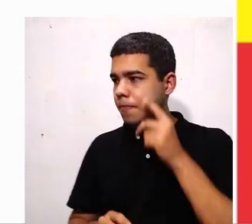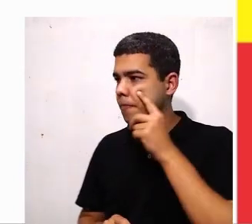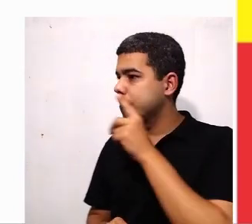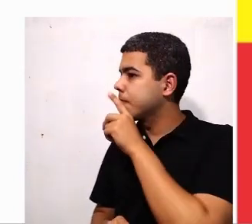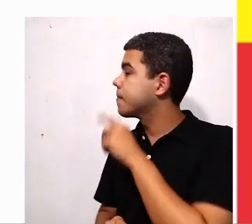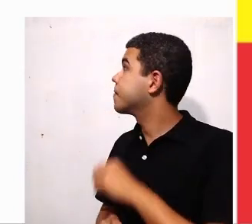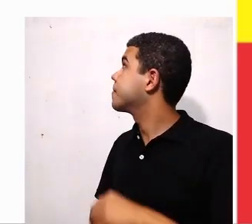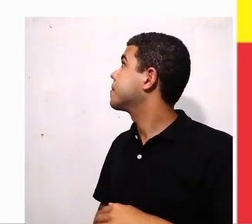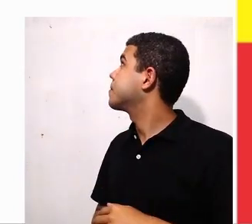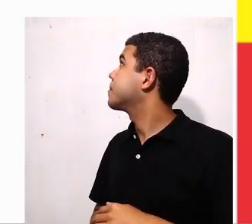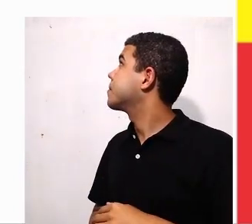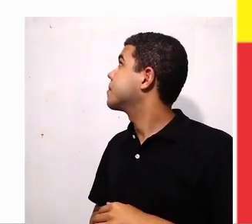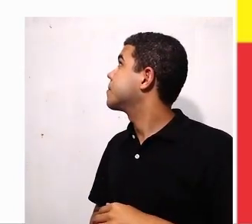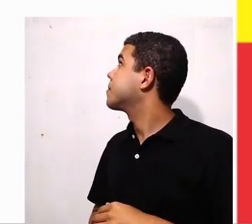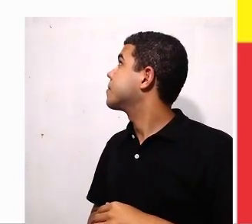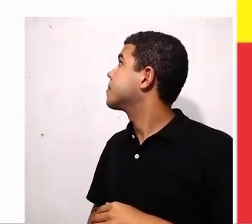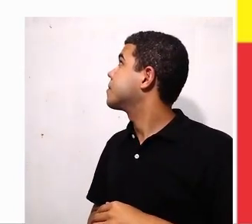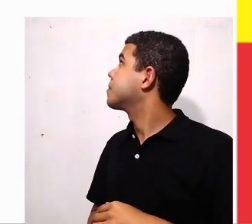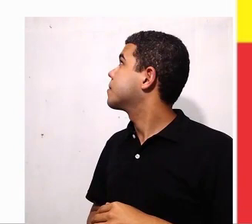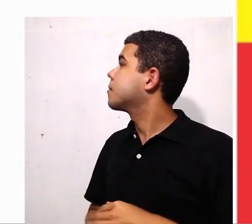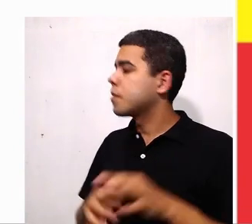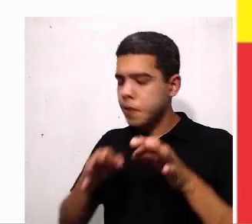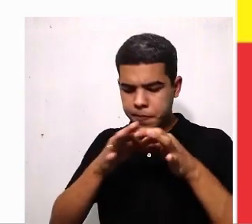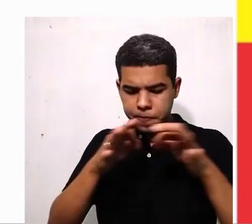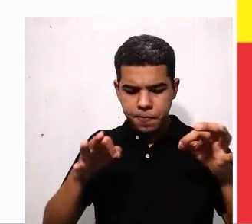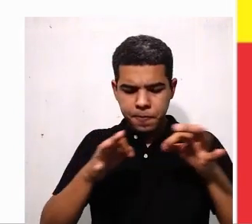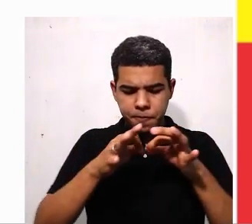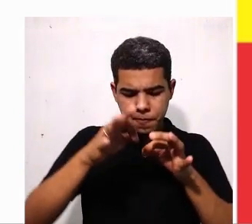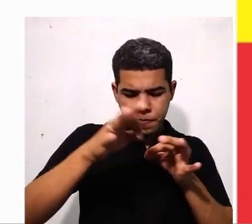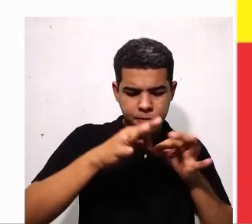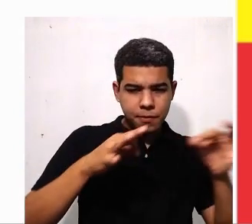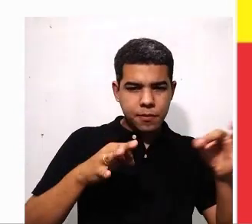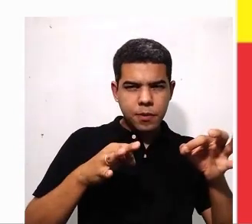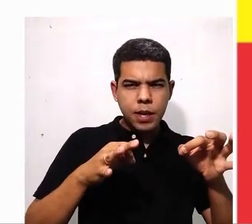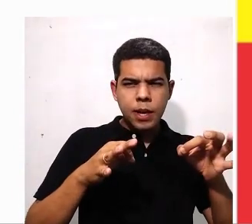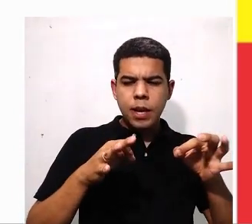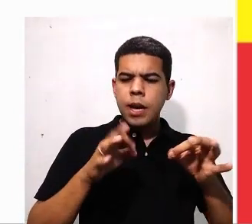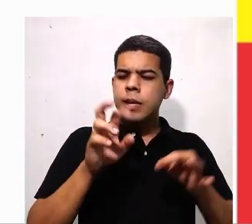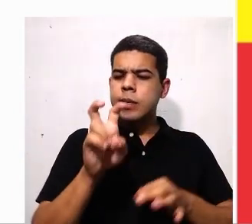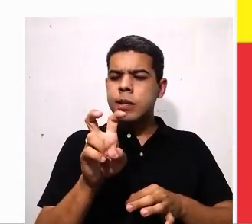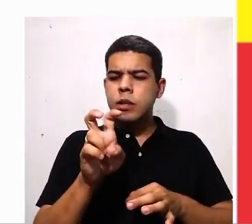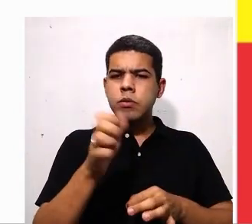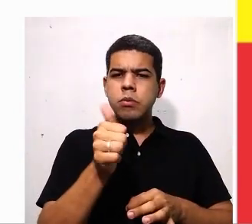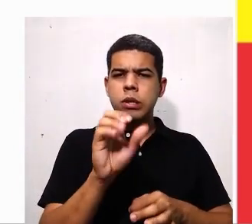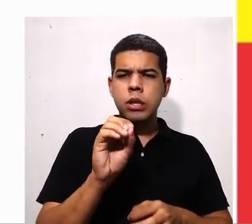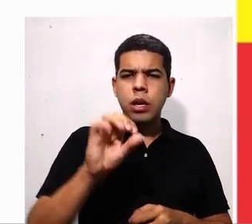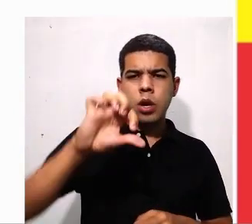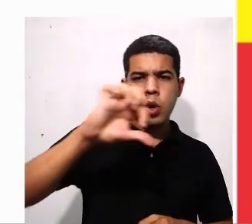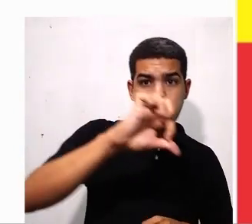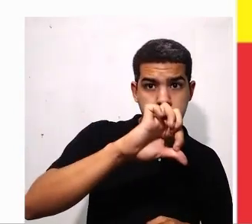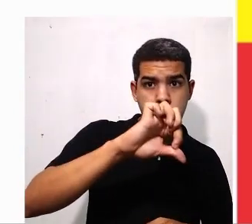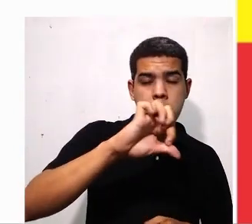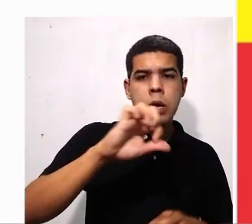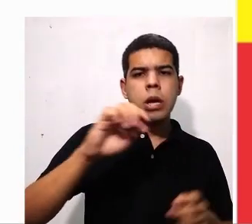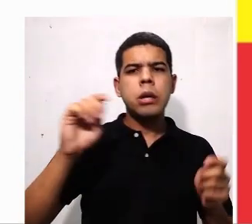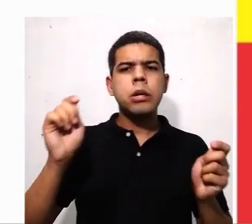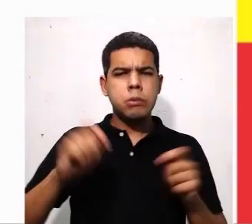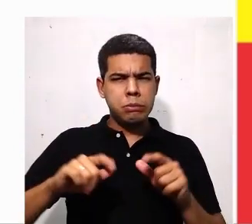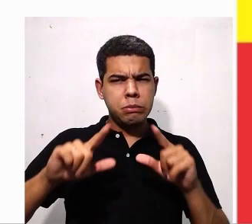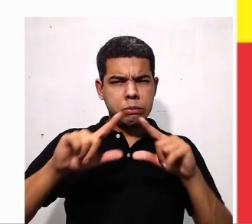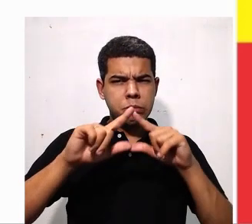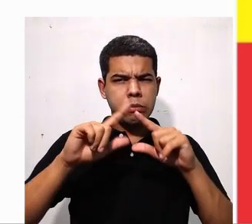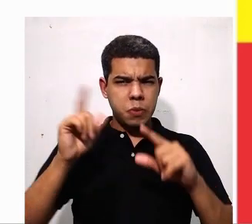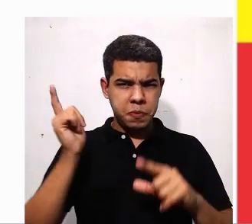podemos formar um triângulo? Será? Vamos ver. Aqui, ó, um triângulo existe se analisarmos